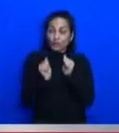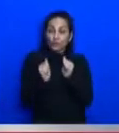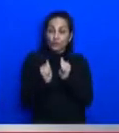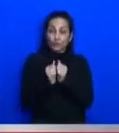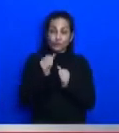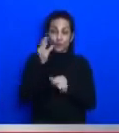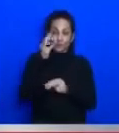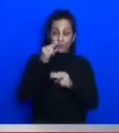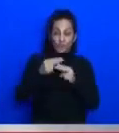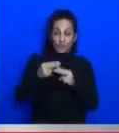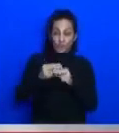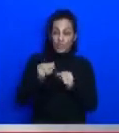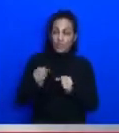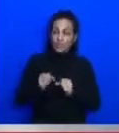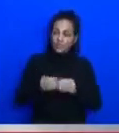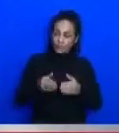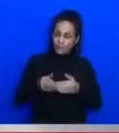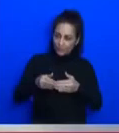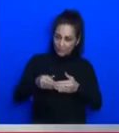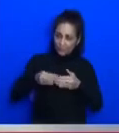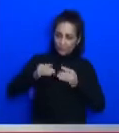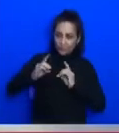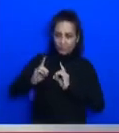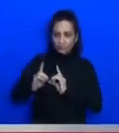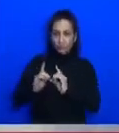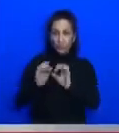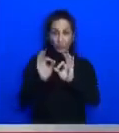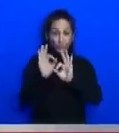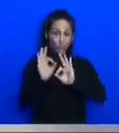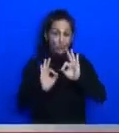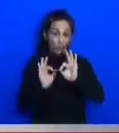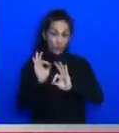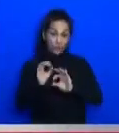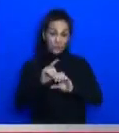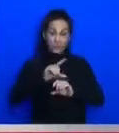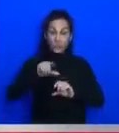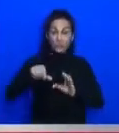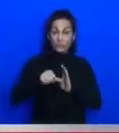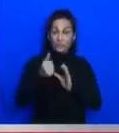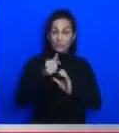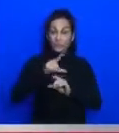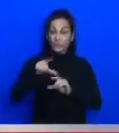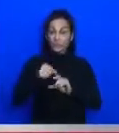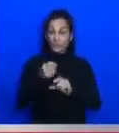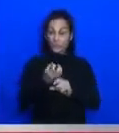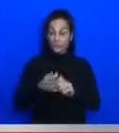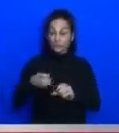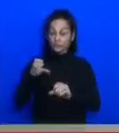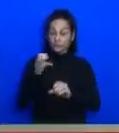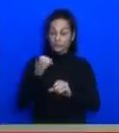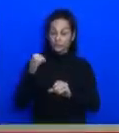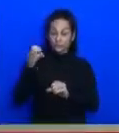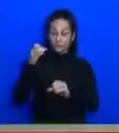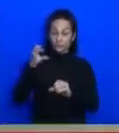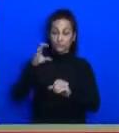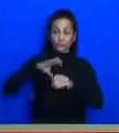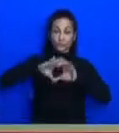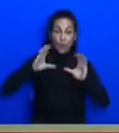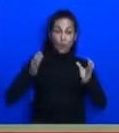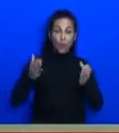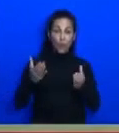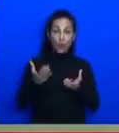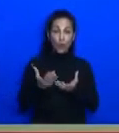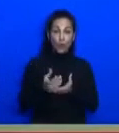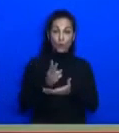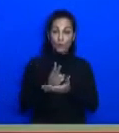nossa colega da caixa, por favor, vão recolher as dezenas sorteadas no primeiro sorteio. As bolas serão recolocadas no suporte em